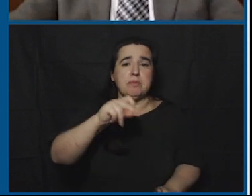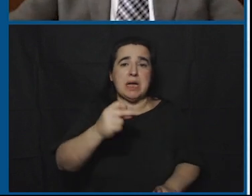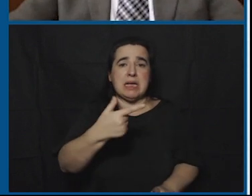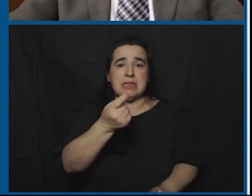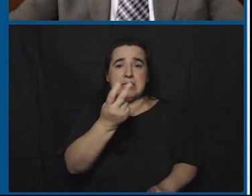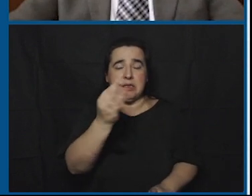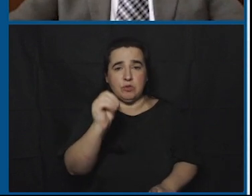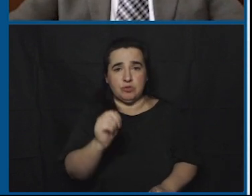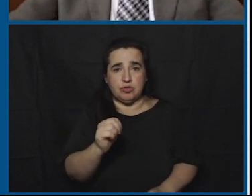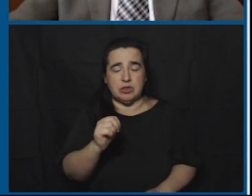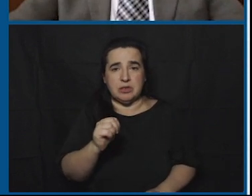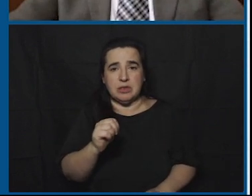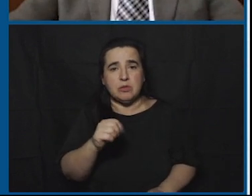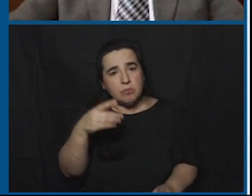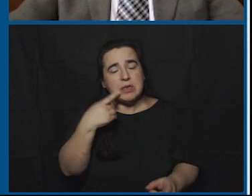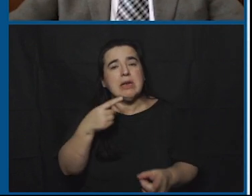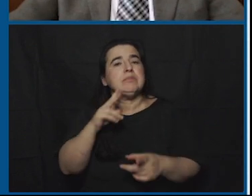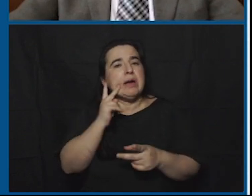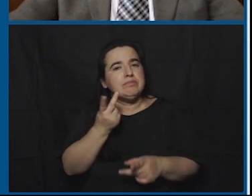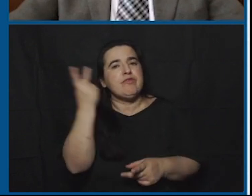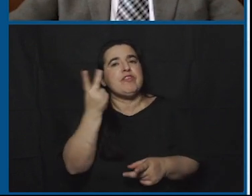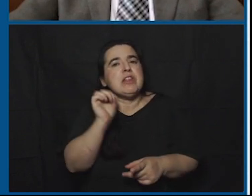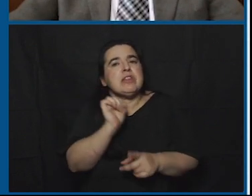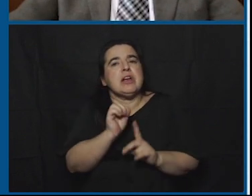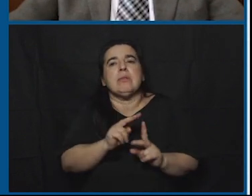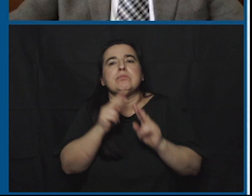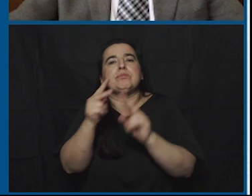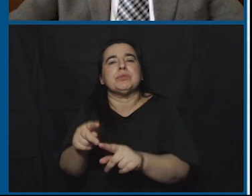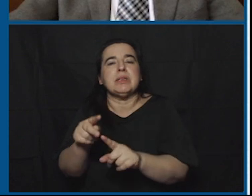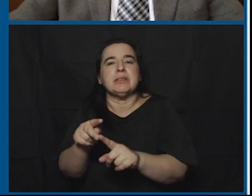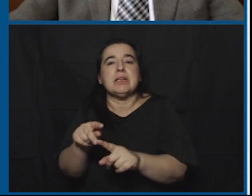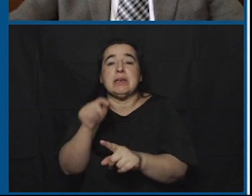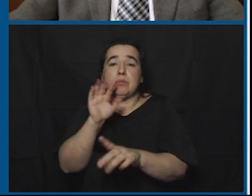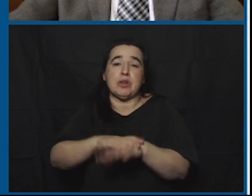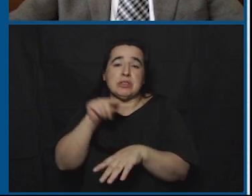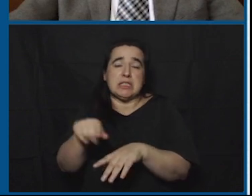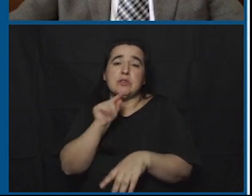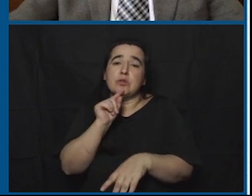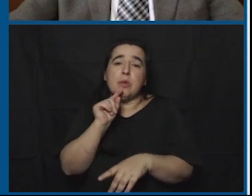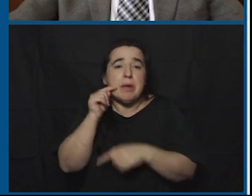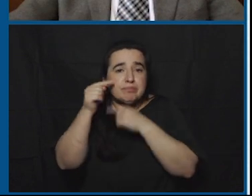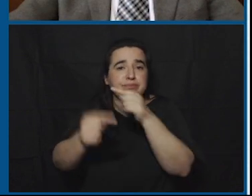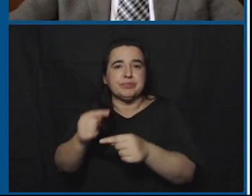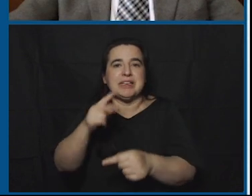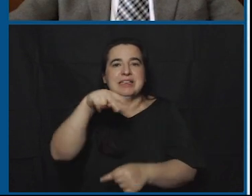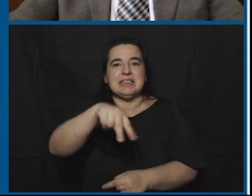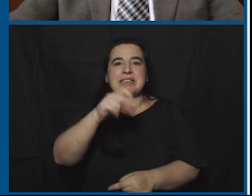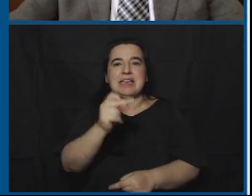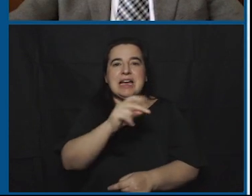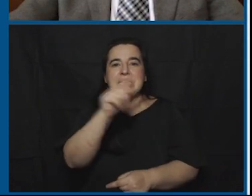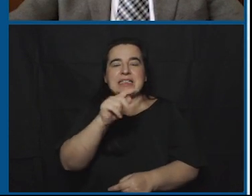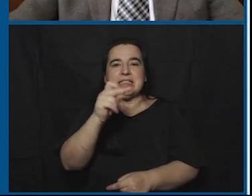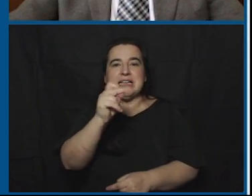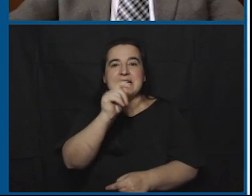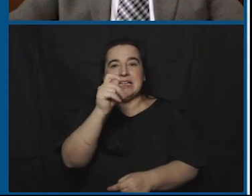chamada Nazaré, para que se cumprisse o que fora dito pelos profetas, ele será chamado Nazareno. É interessante associar, parece que é uma pescada de